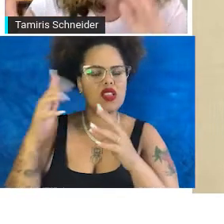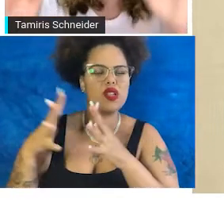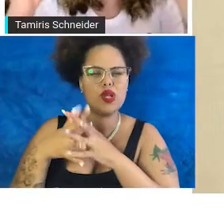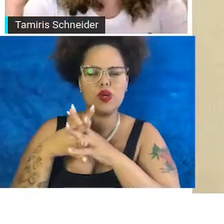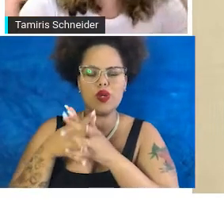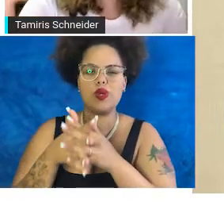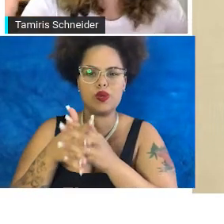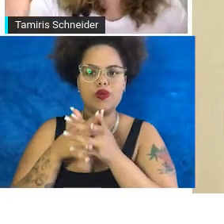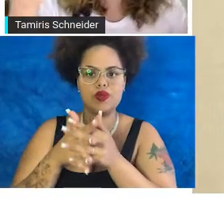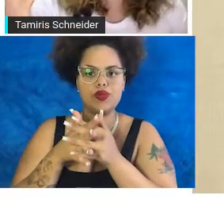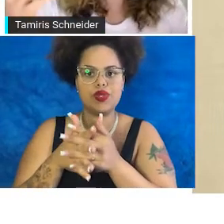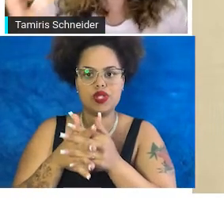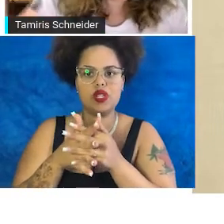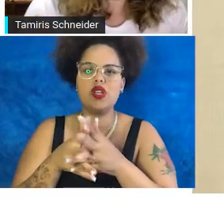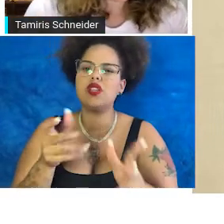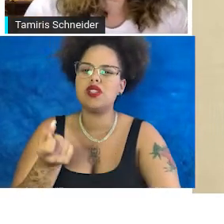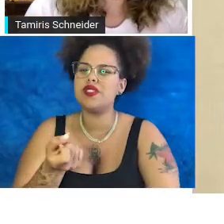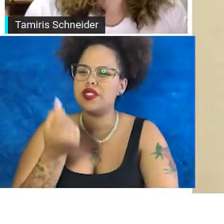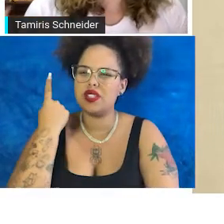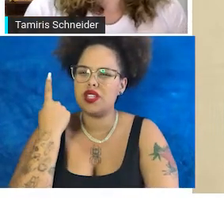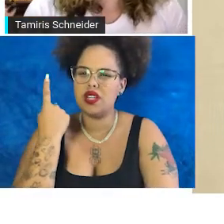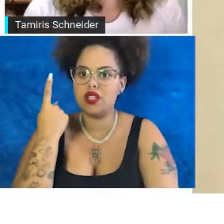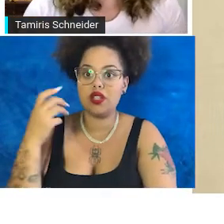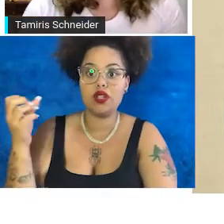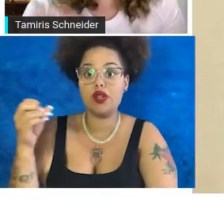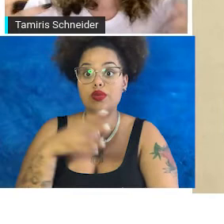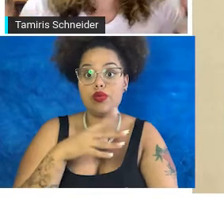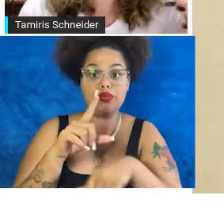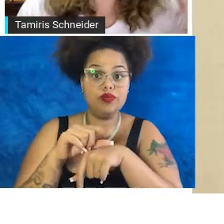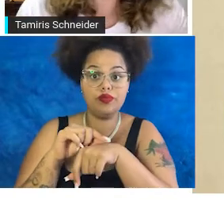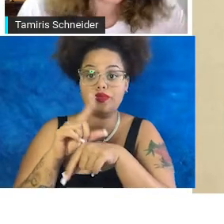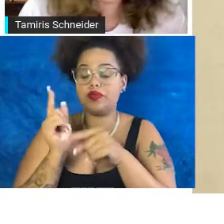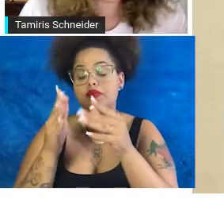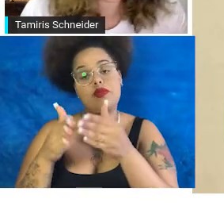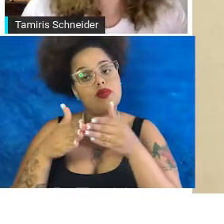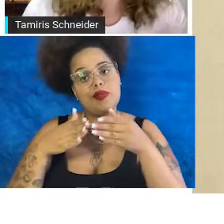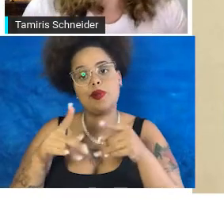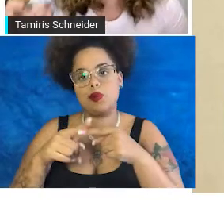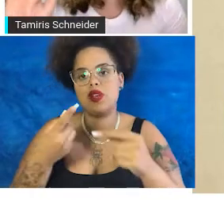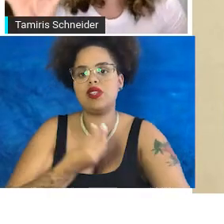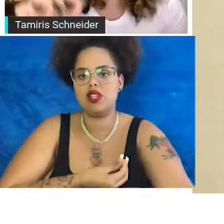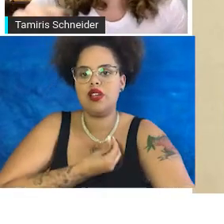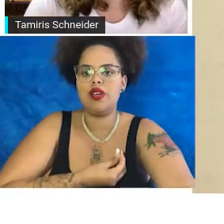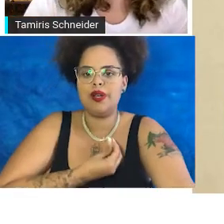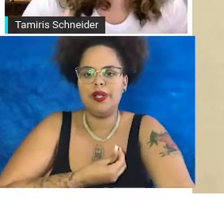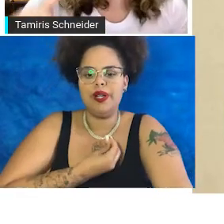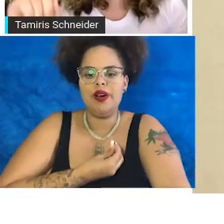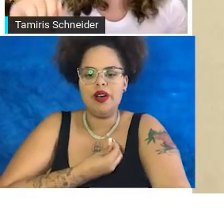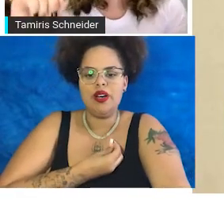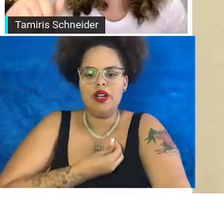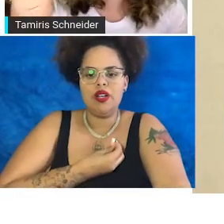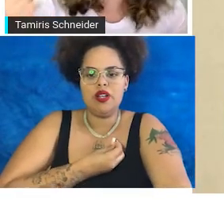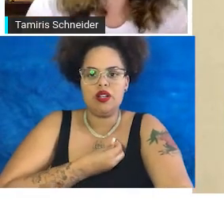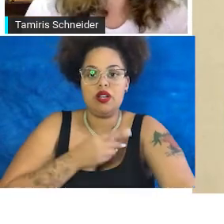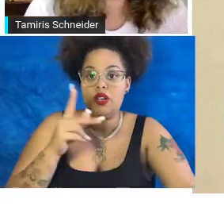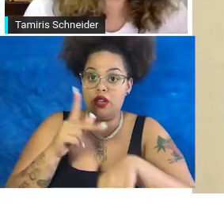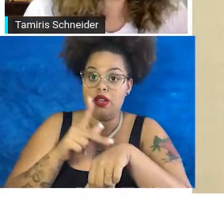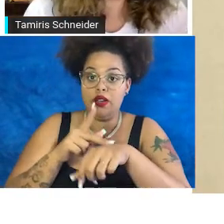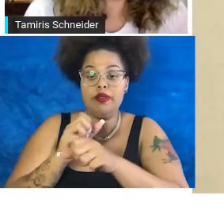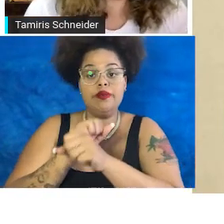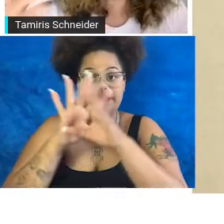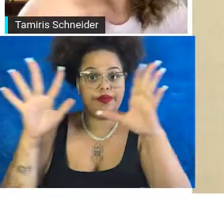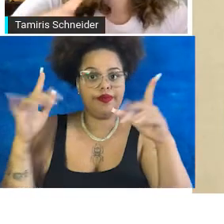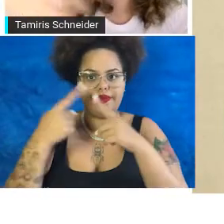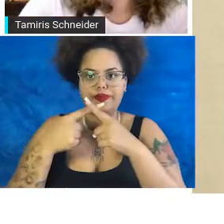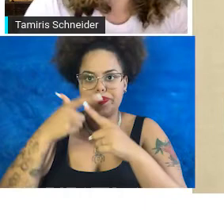aquilo, ela está estranhando aquele novo momento que ela não pediu, mas está vivendo. E aí, madeira clara, porque